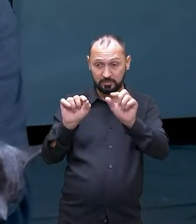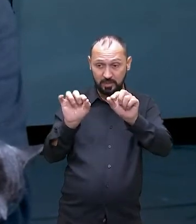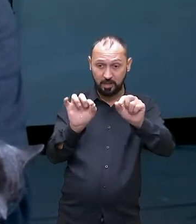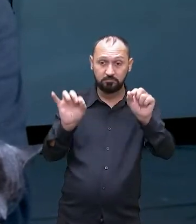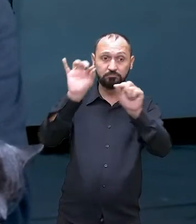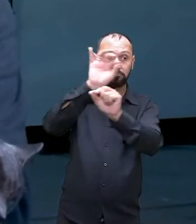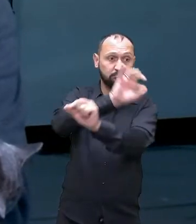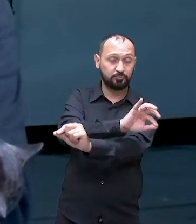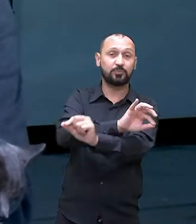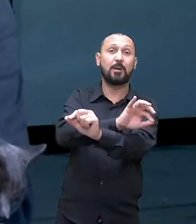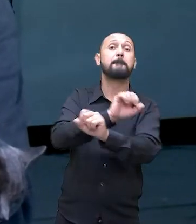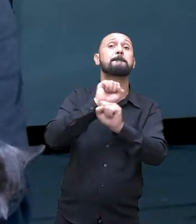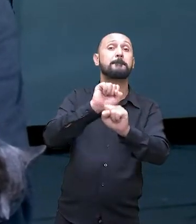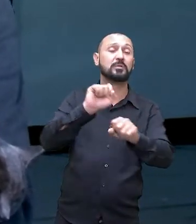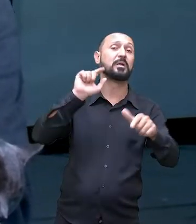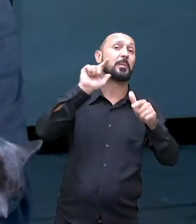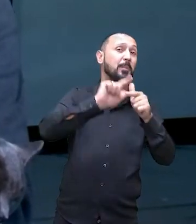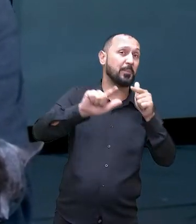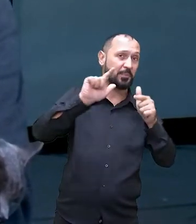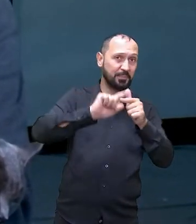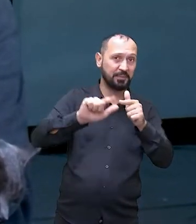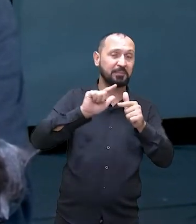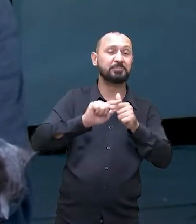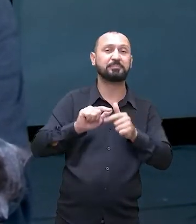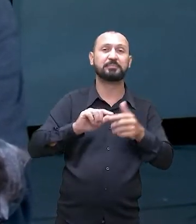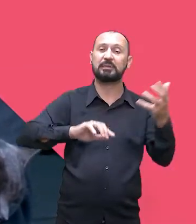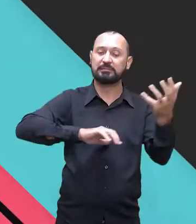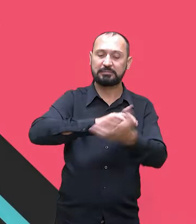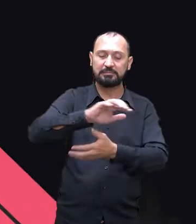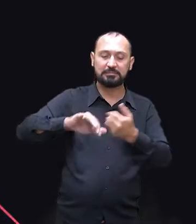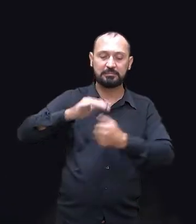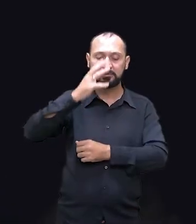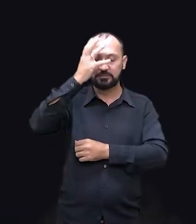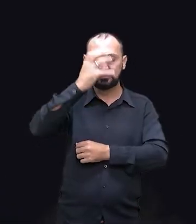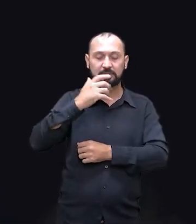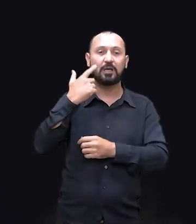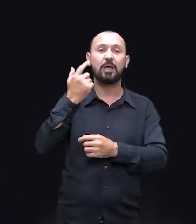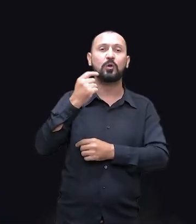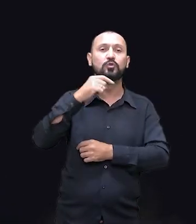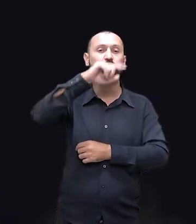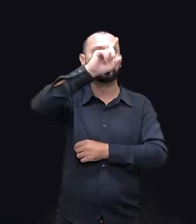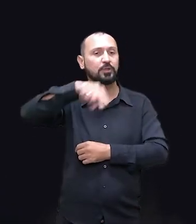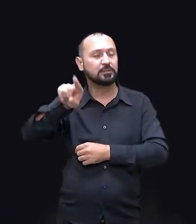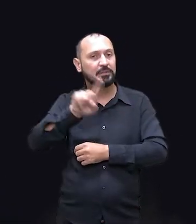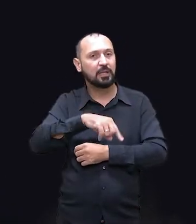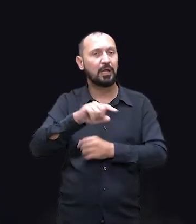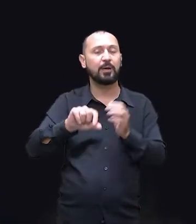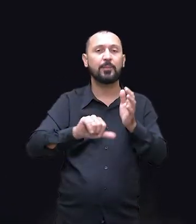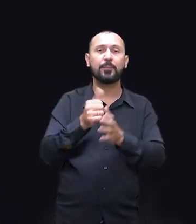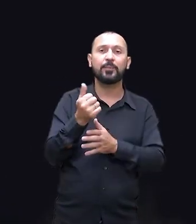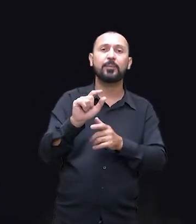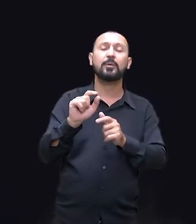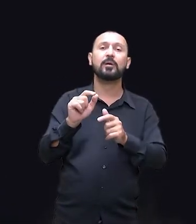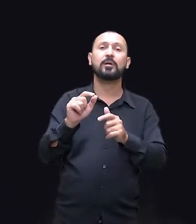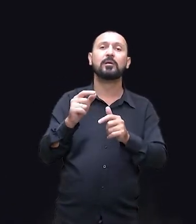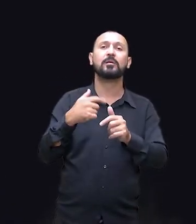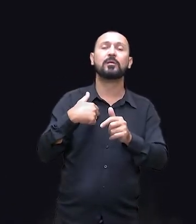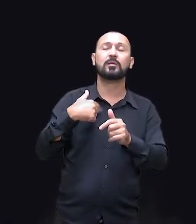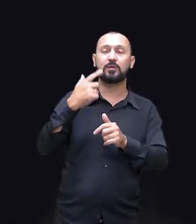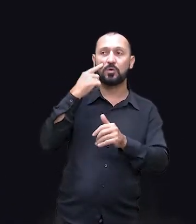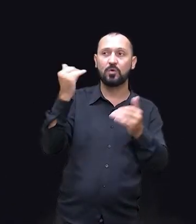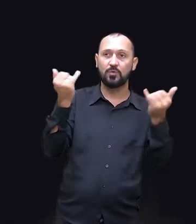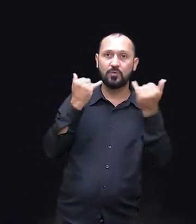não é teu lugar de fala, né? Até eu entender que o feminismo é para todos, né? O feminismo é para